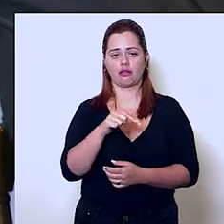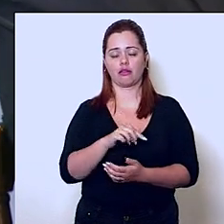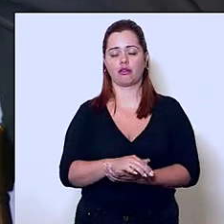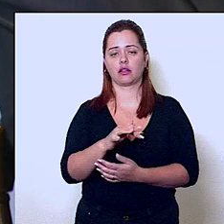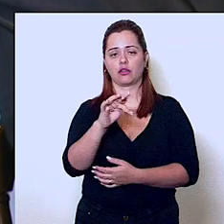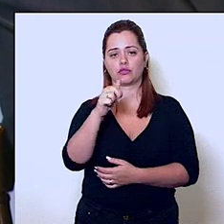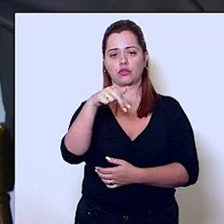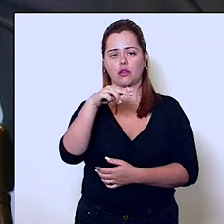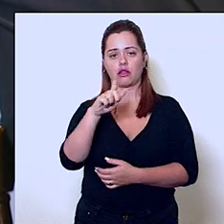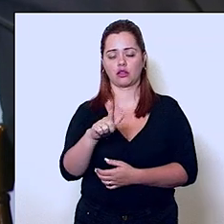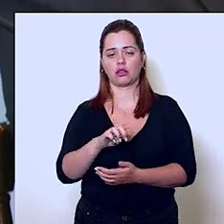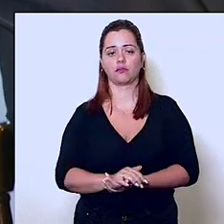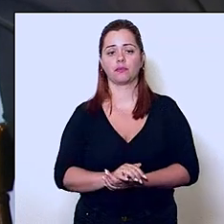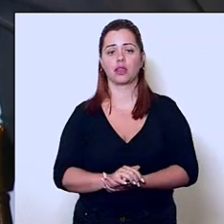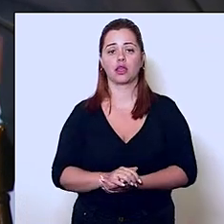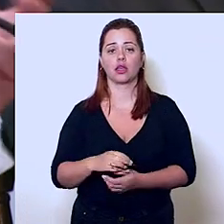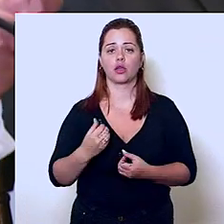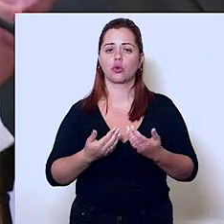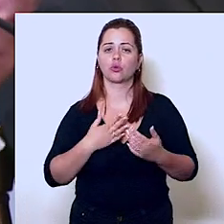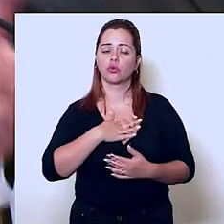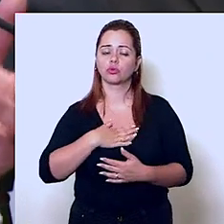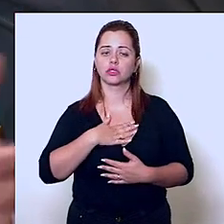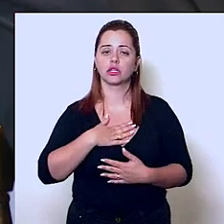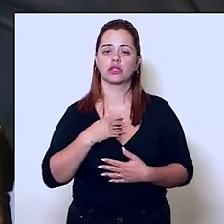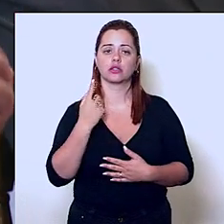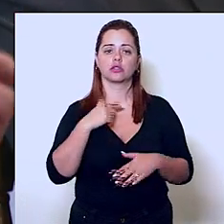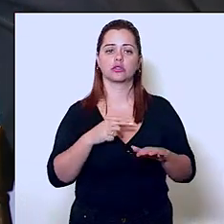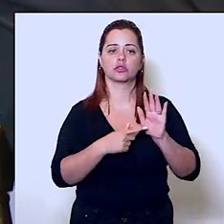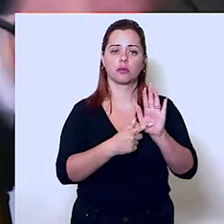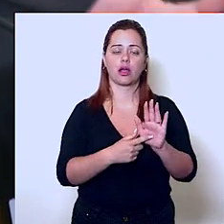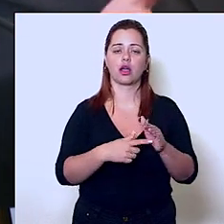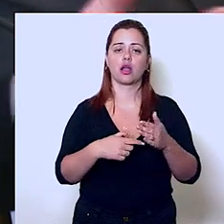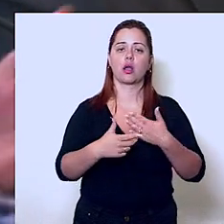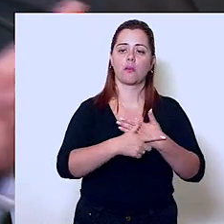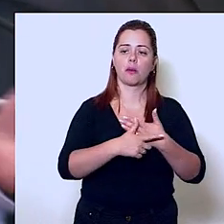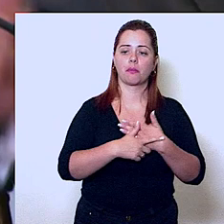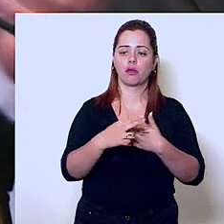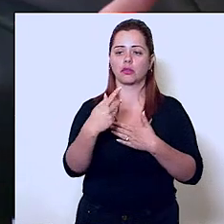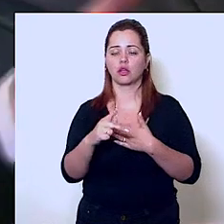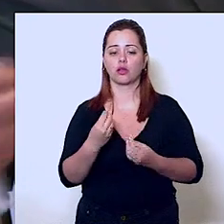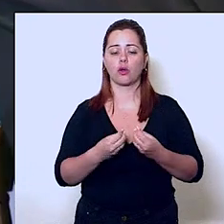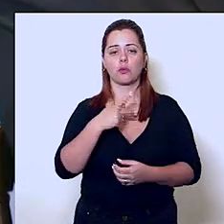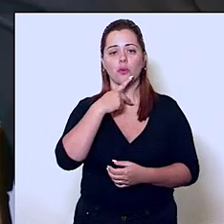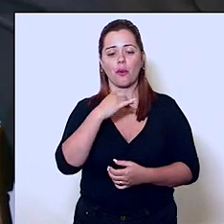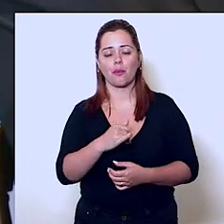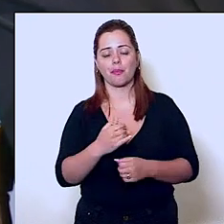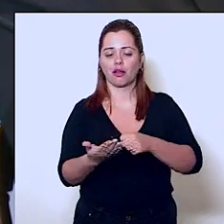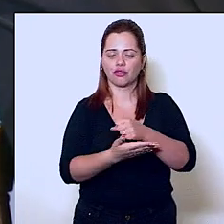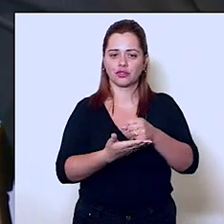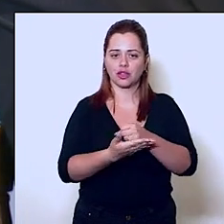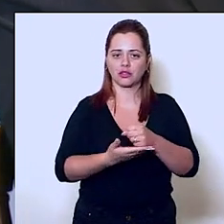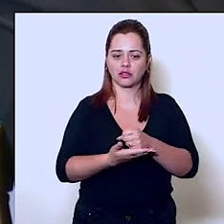de registrar o papel dele como um pai fundador da moderna promoção